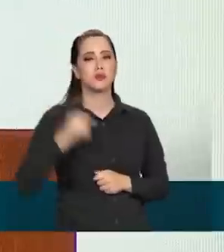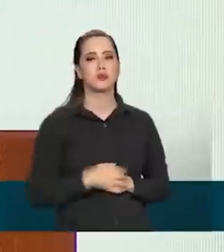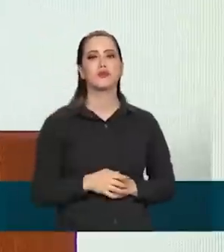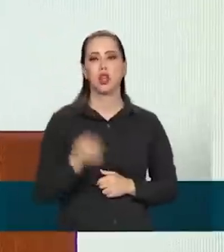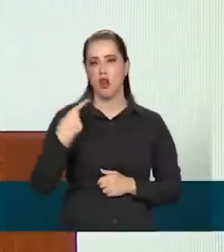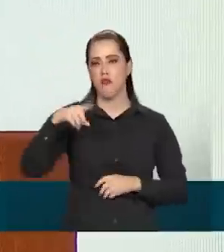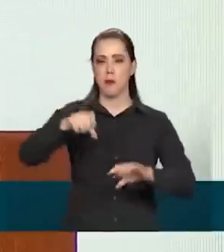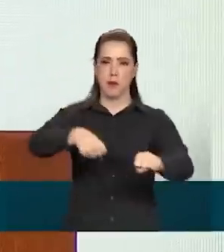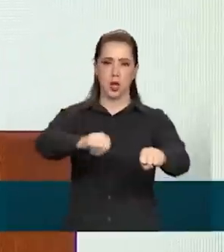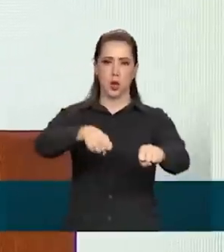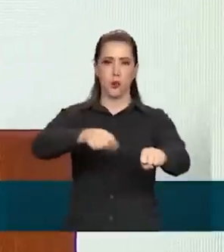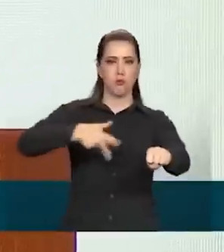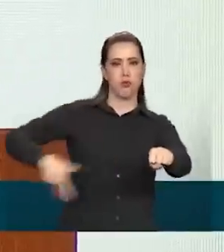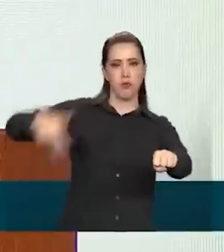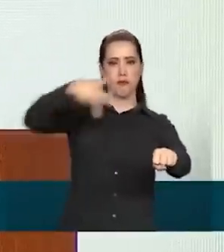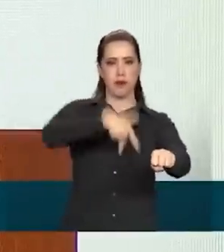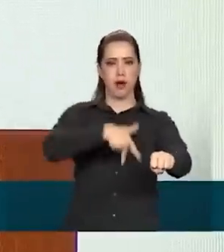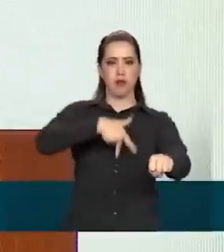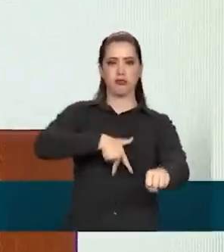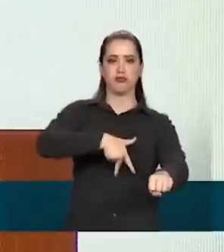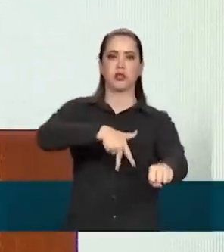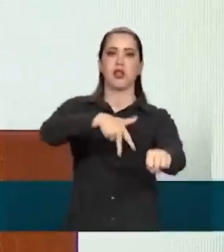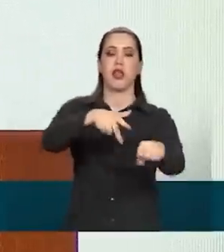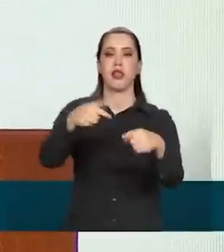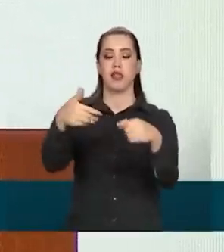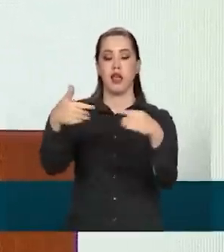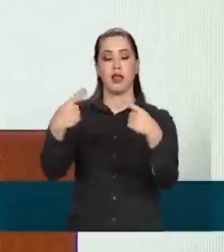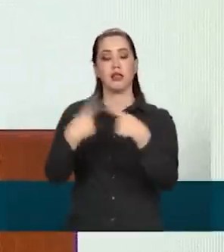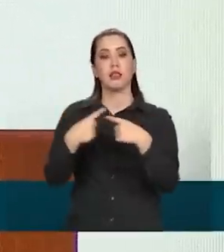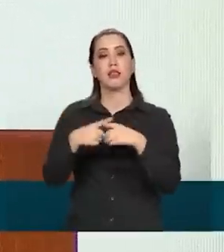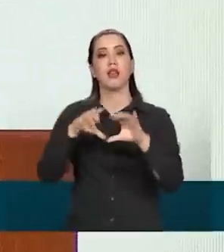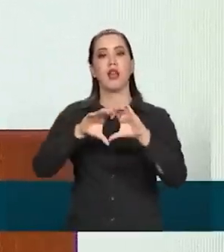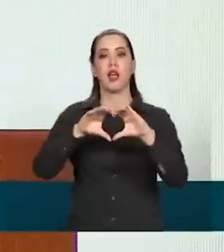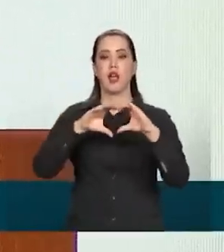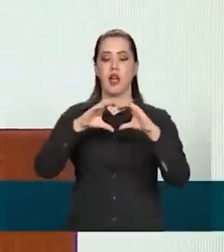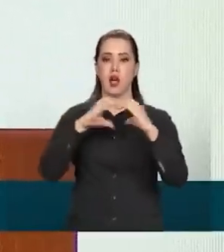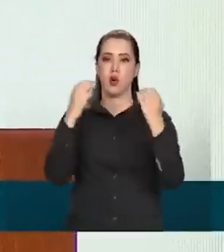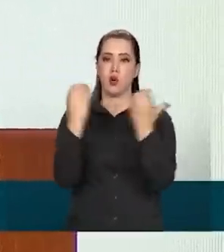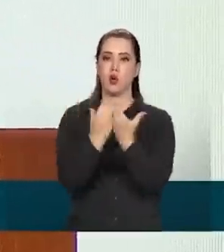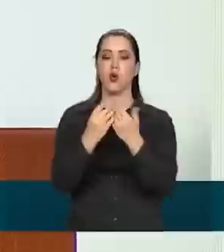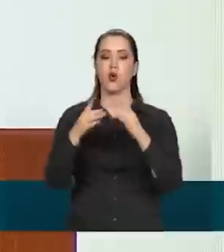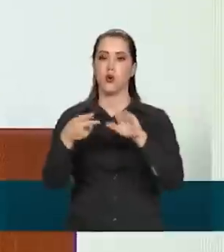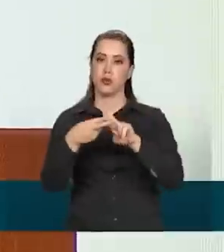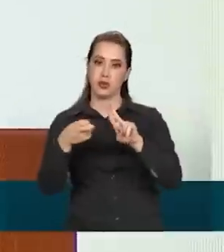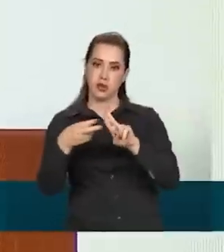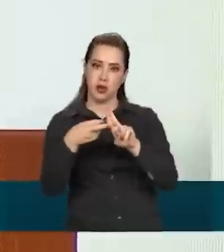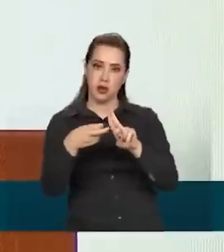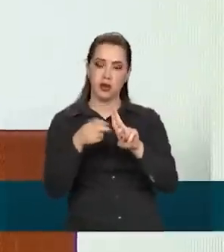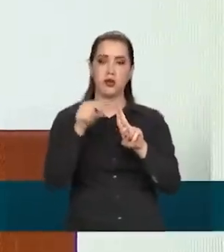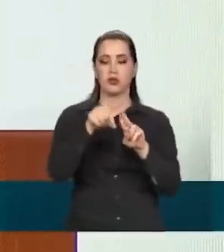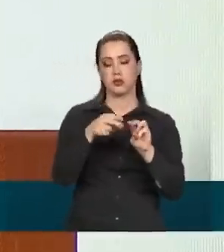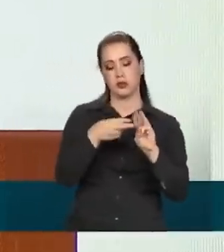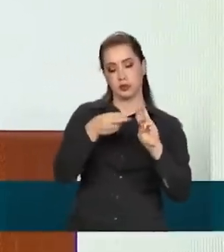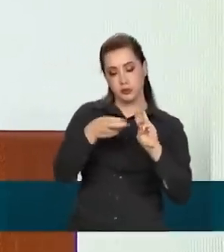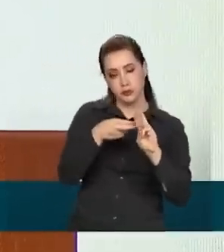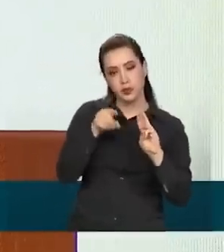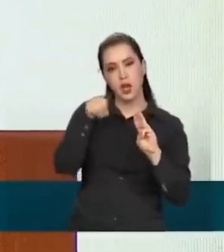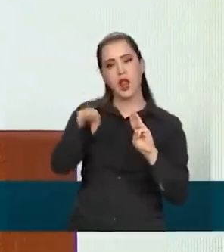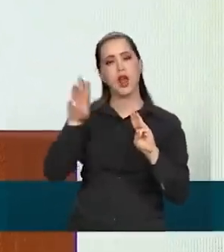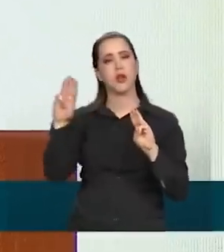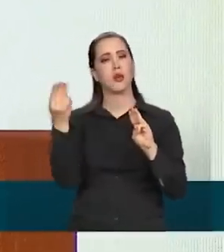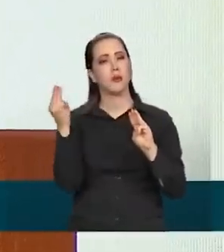de uma moto e fui até a aldeia Lagoa Quieta, no território Araribóia, no município de Amarante do